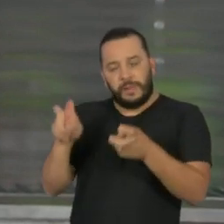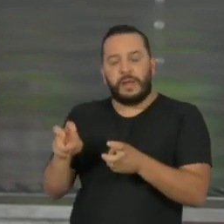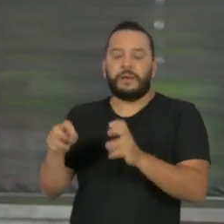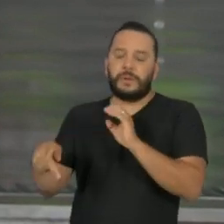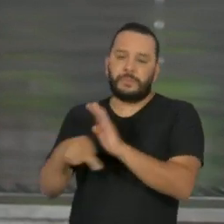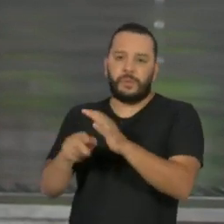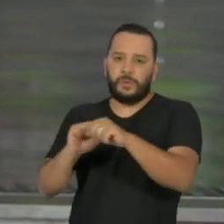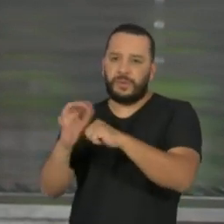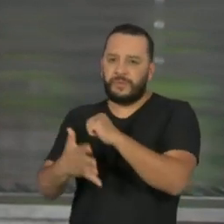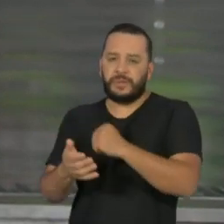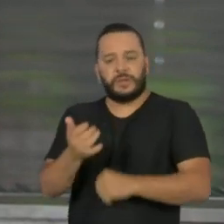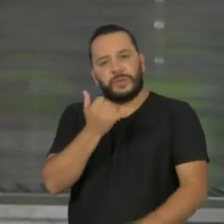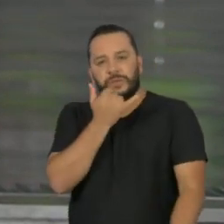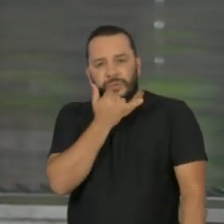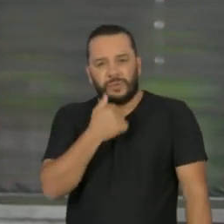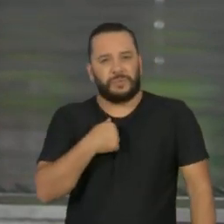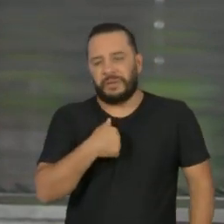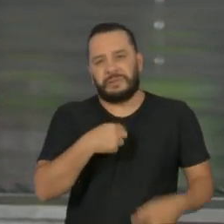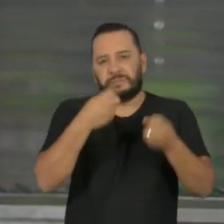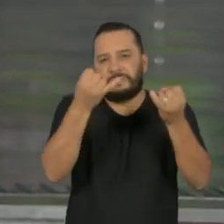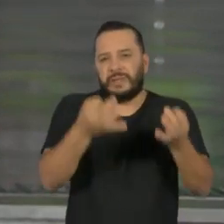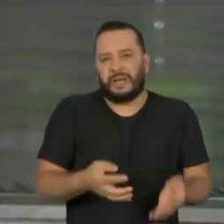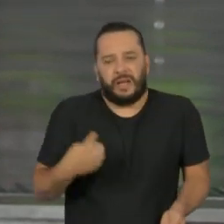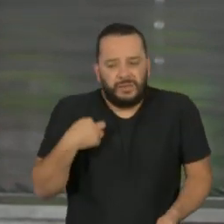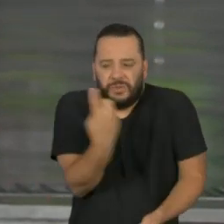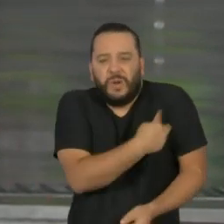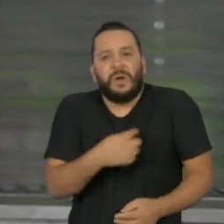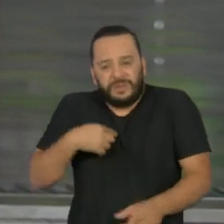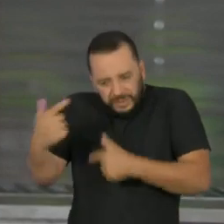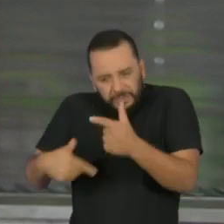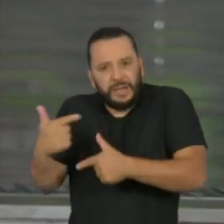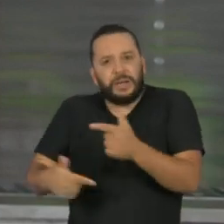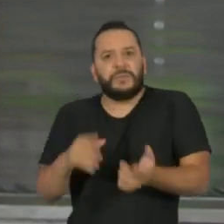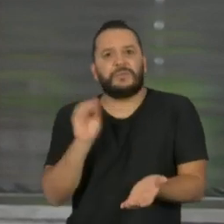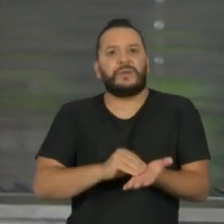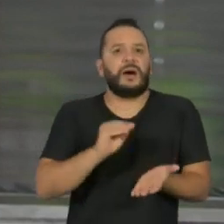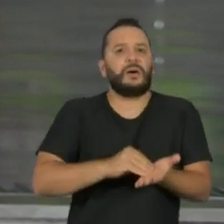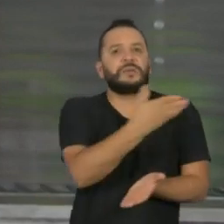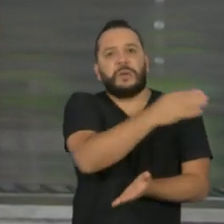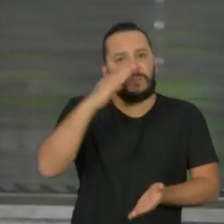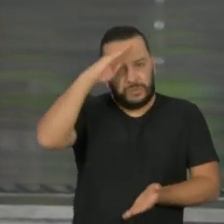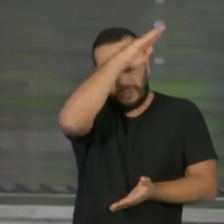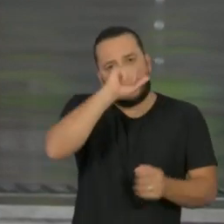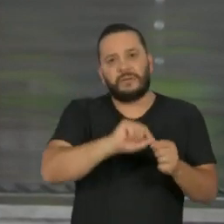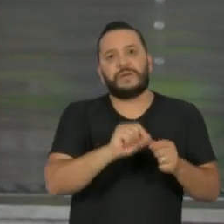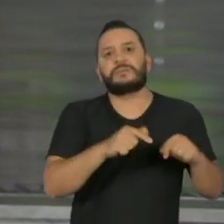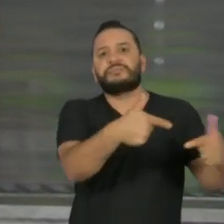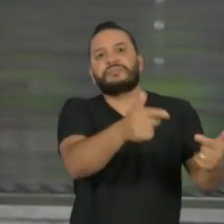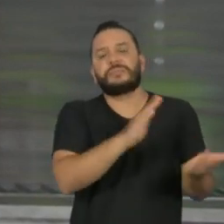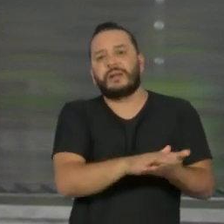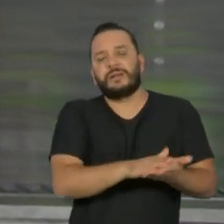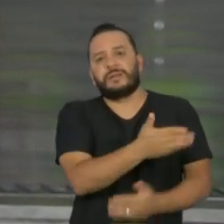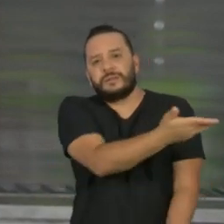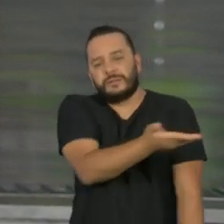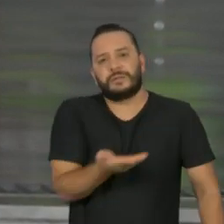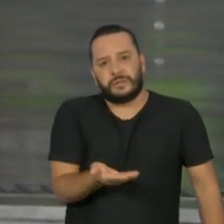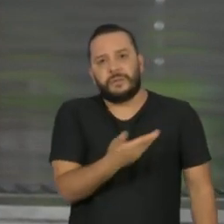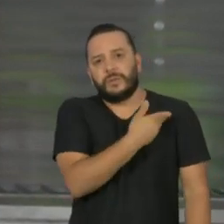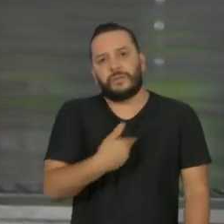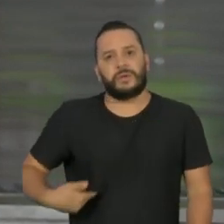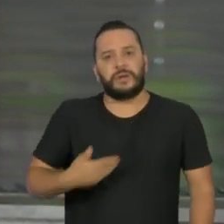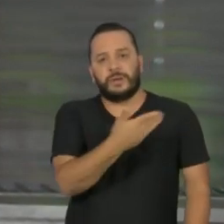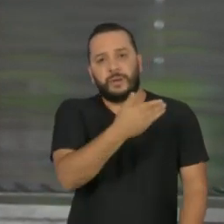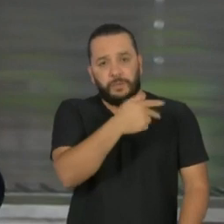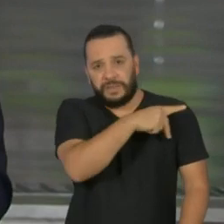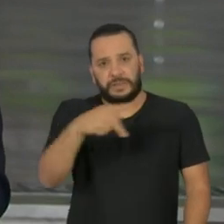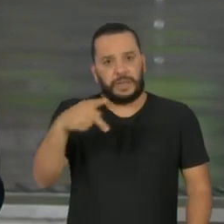que dar esta informação de que nós estamos fazendo aquilo que deveria caber ao líder do país, que é o presidente Jair Bolsonaro, e